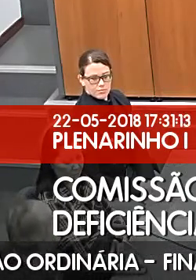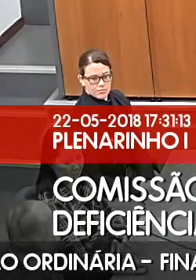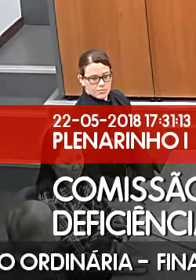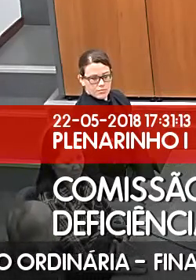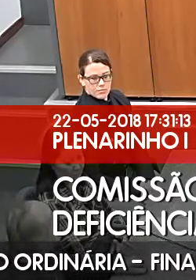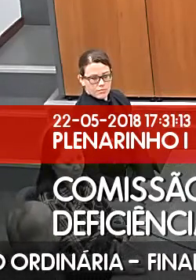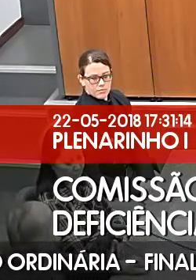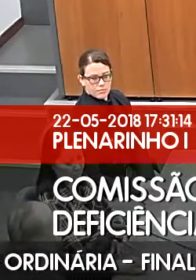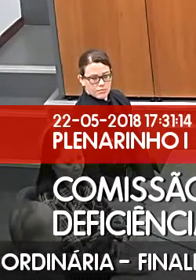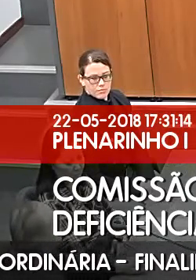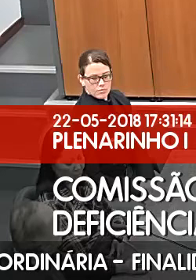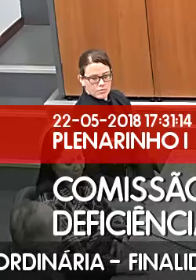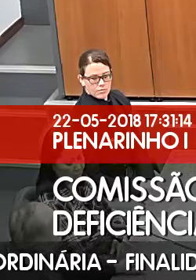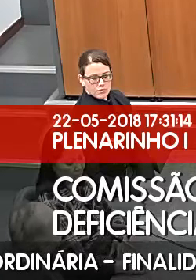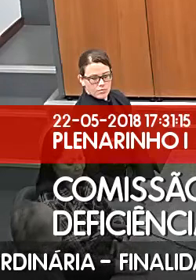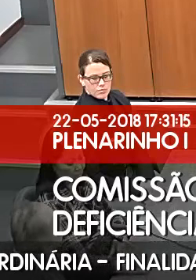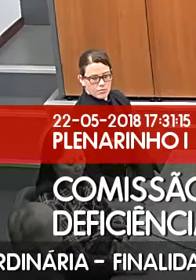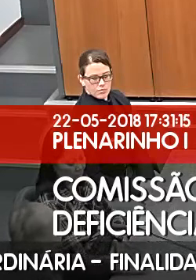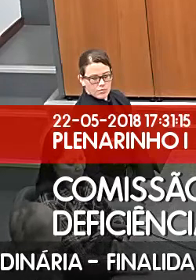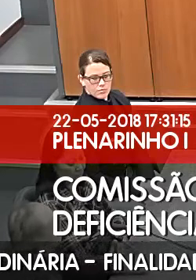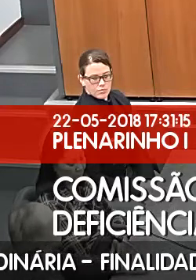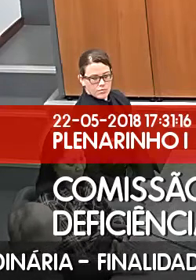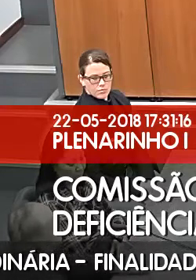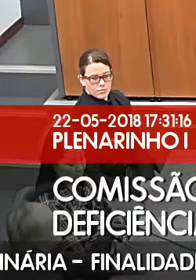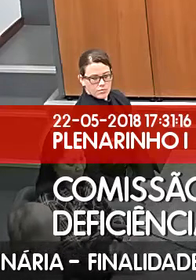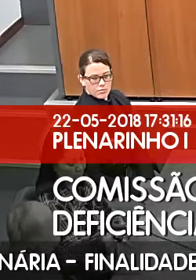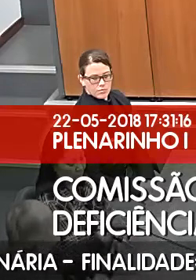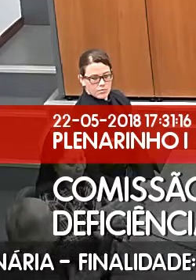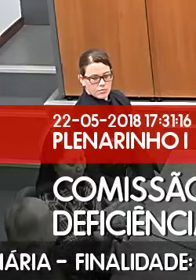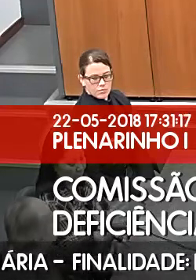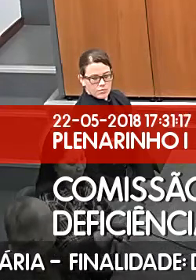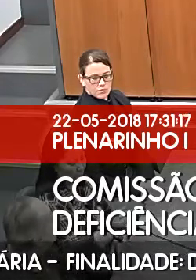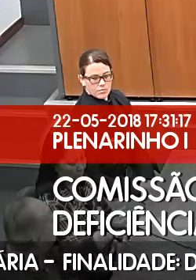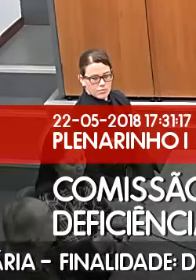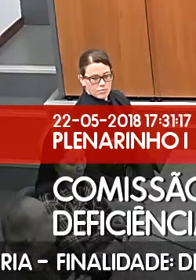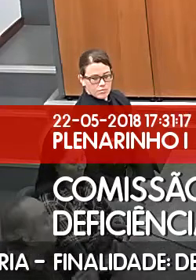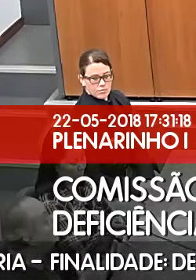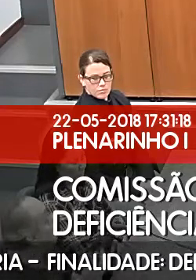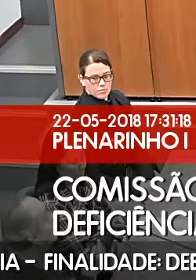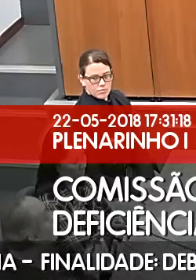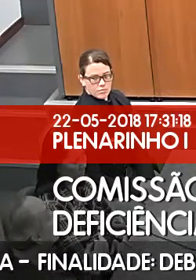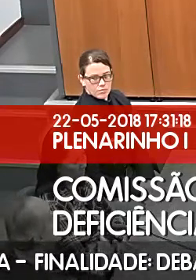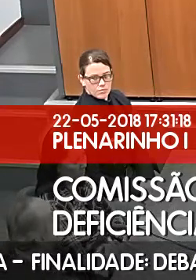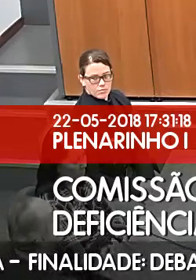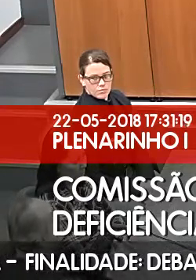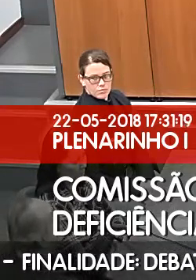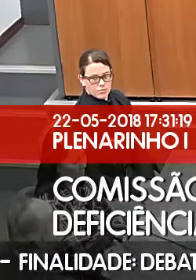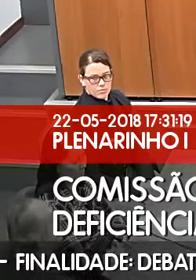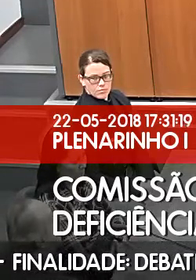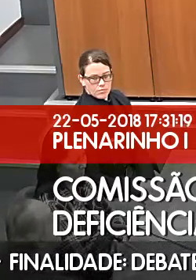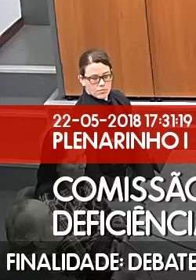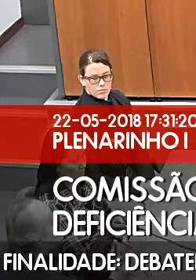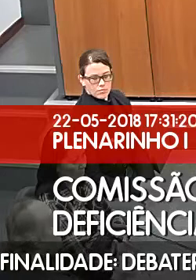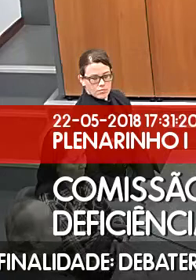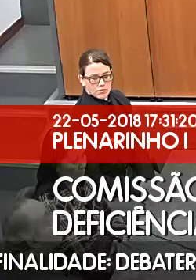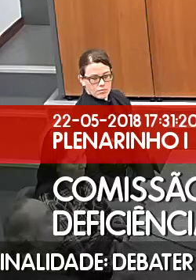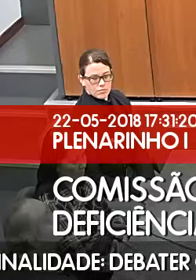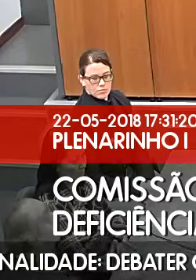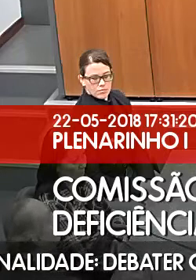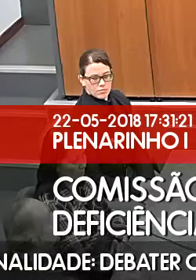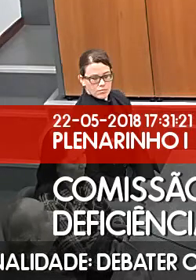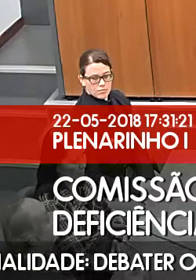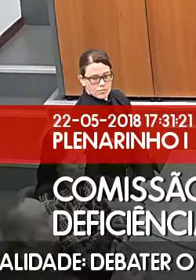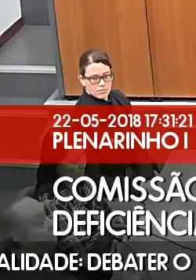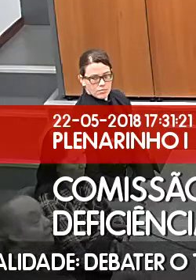vê o seu pedido dos Centros de Educação Especial contemplado. Com certeza. Gente, é isso que está